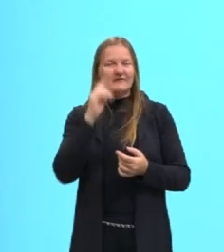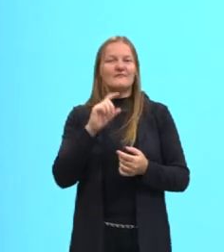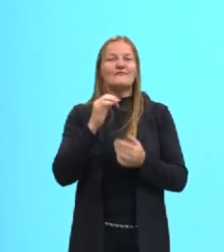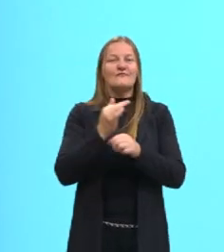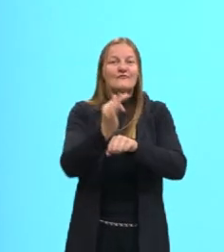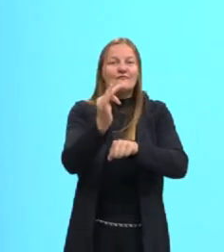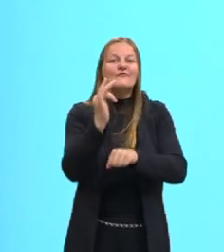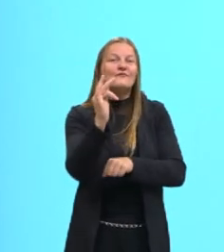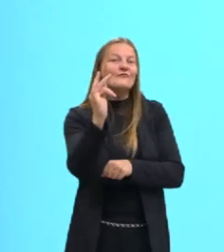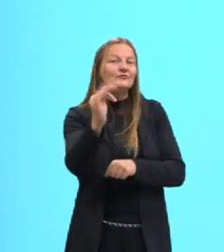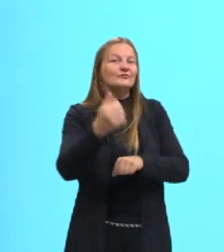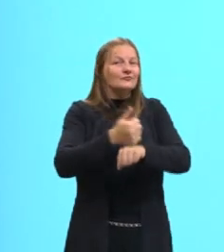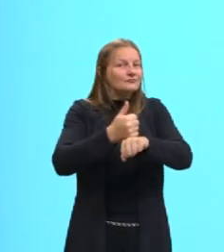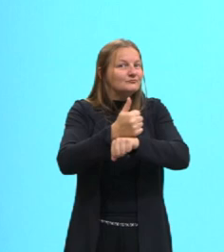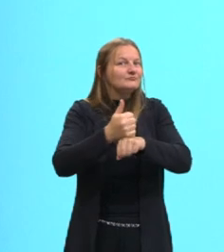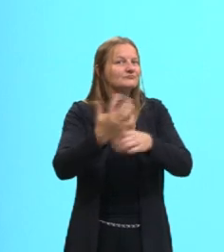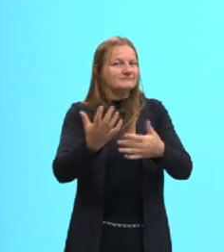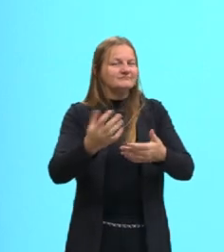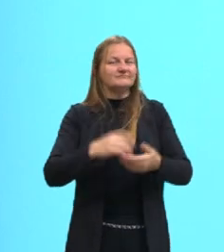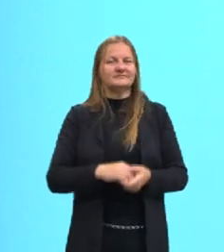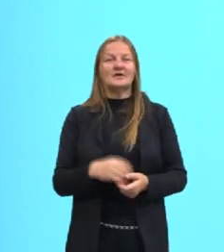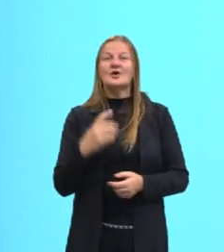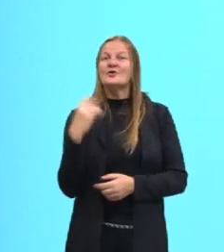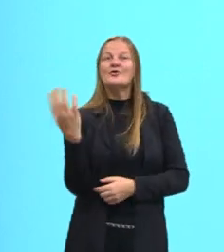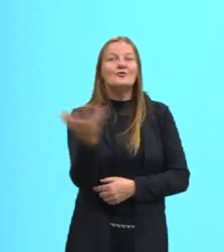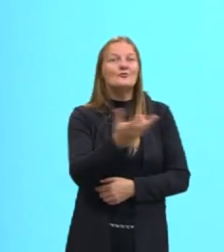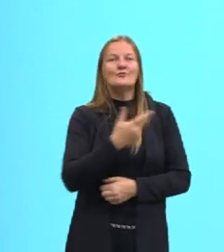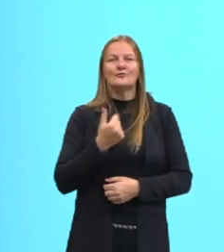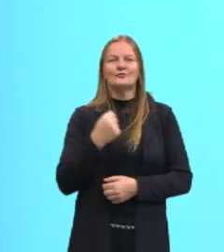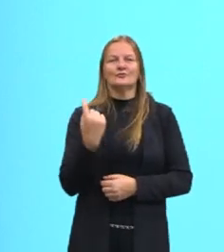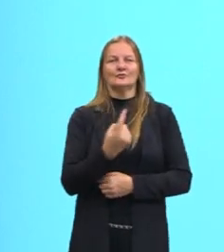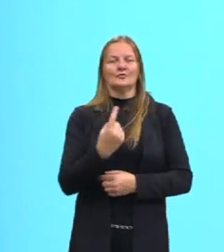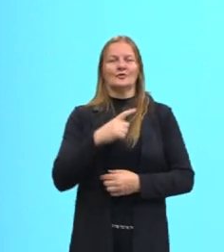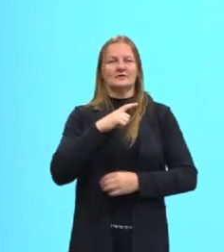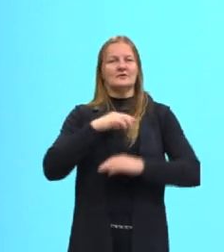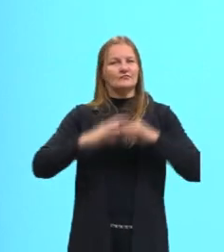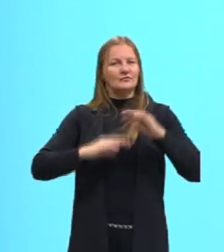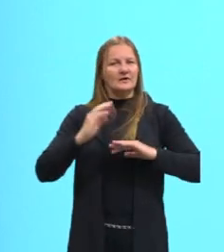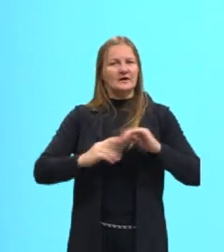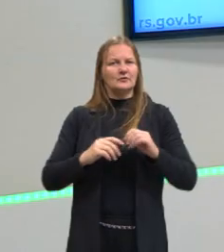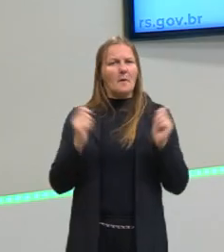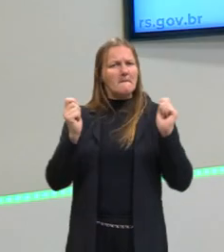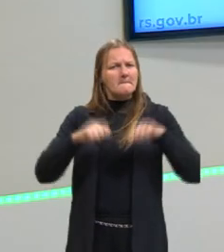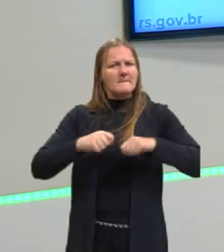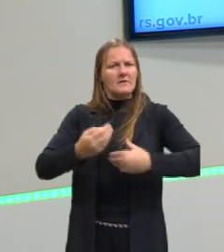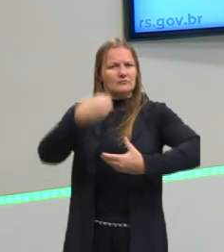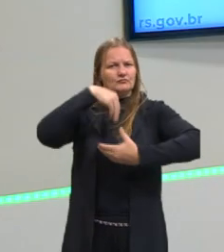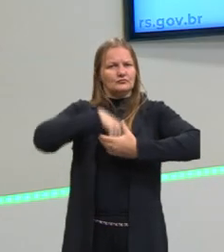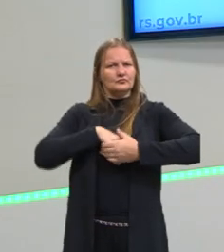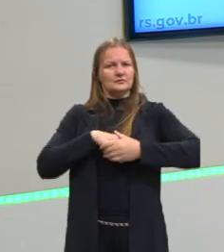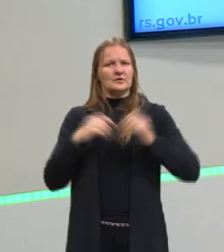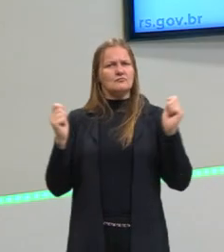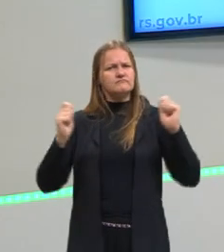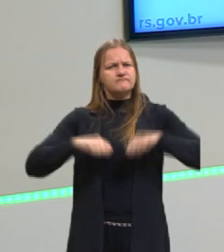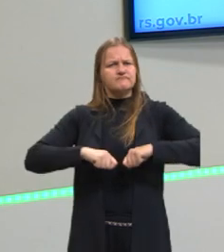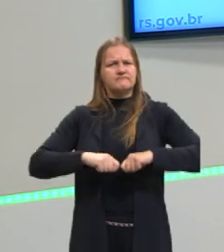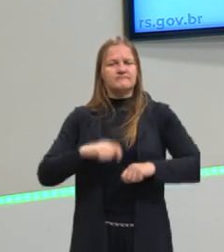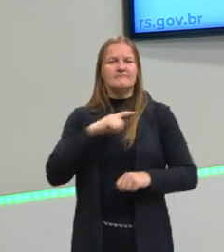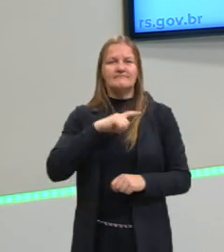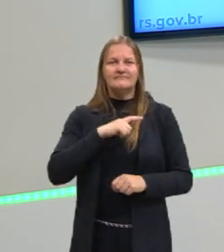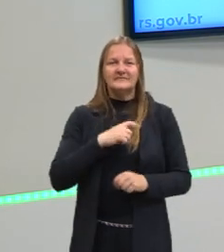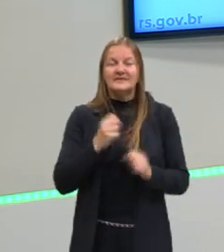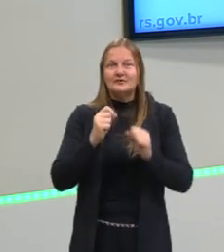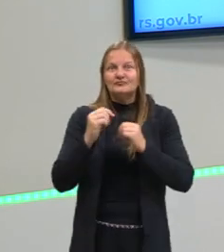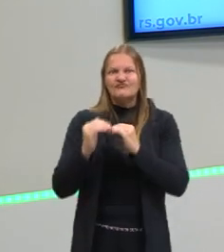pela sua profissão uma pessoa melhor Todos nós né Somos Um Ato com possibilidade de sermos potências somos